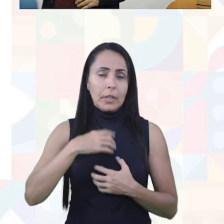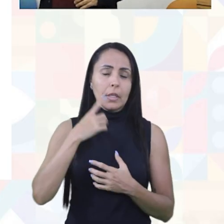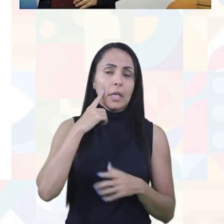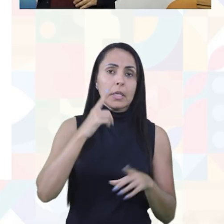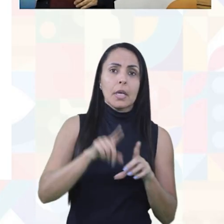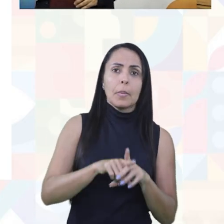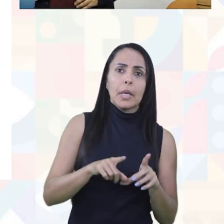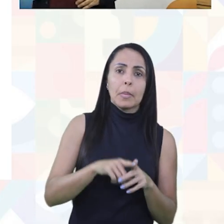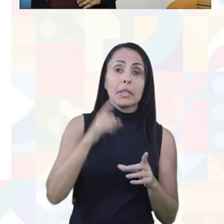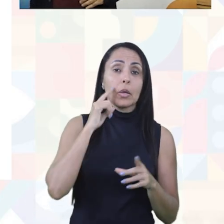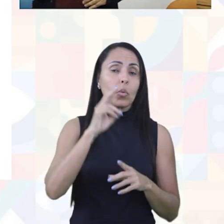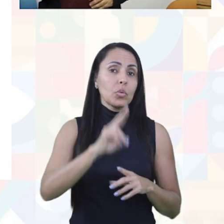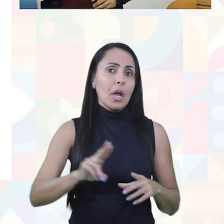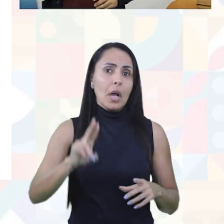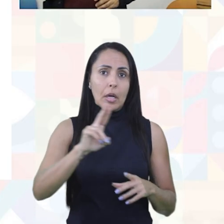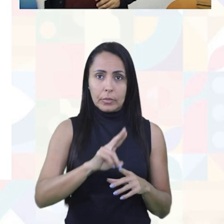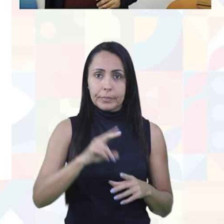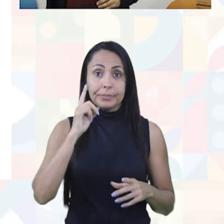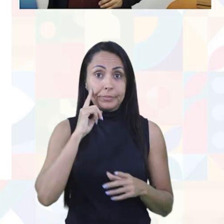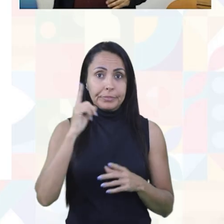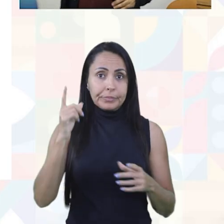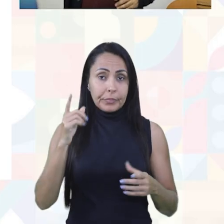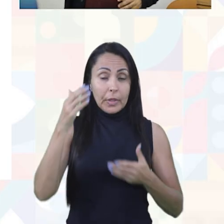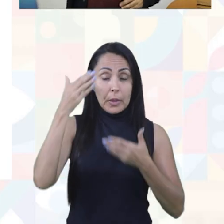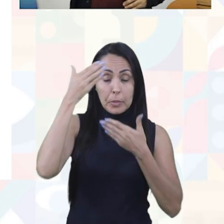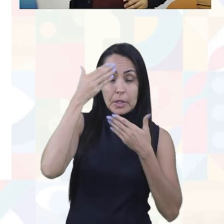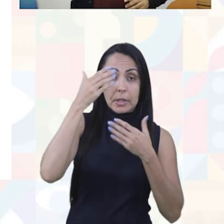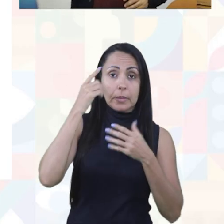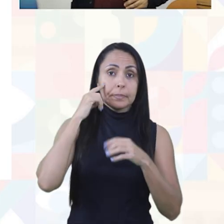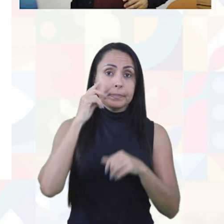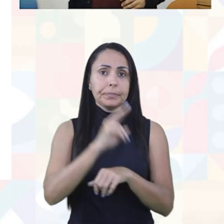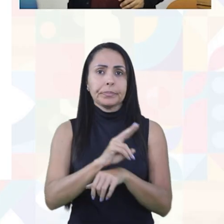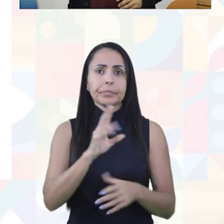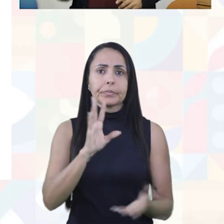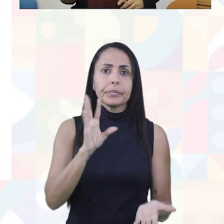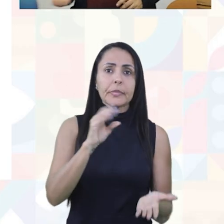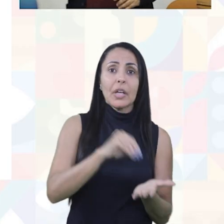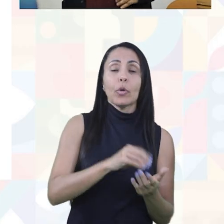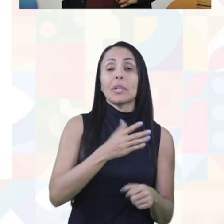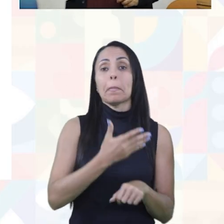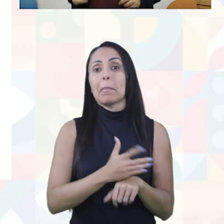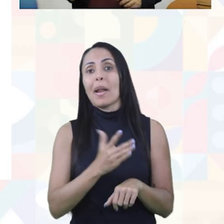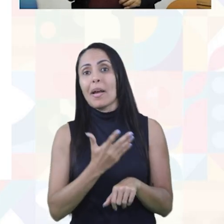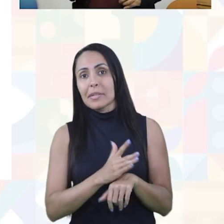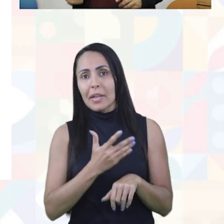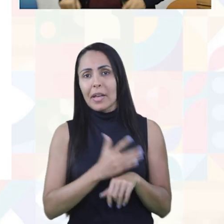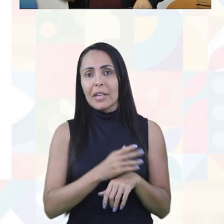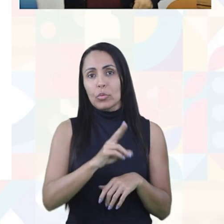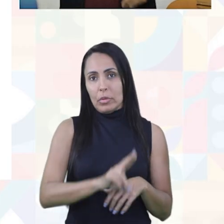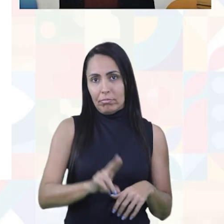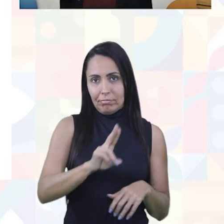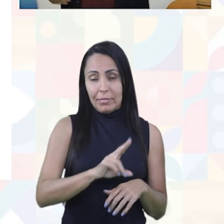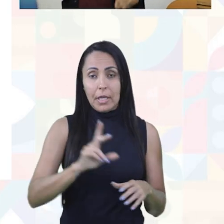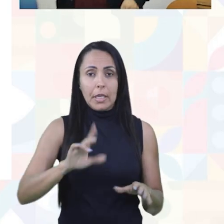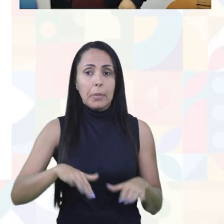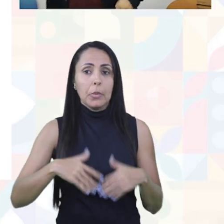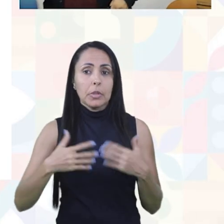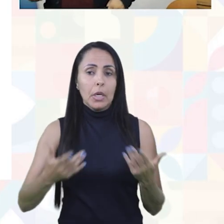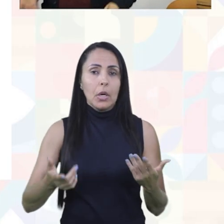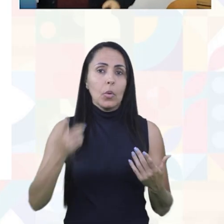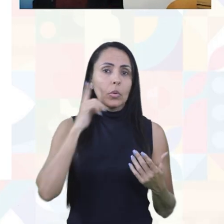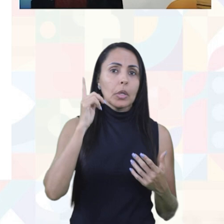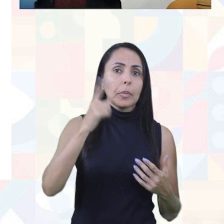isso para não usá-lo. Mas, na verdade, o que é desconfortável é a falta da prática em utilizá-lo. Então, com o hábito,